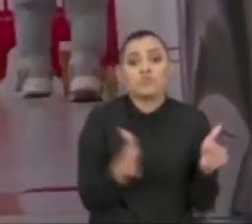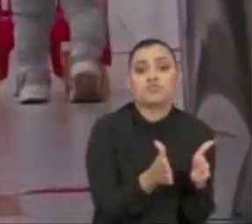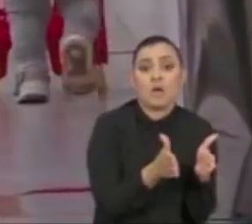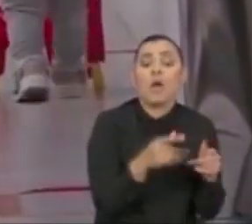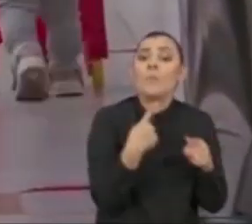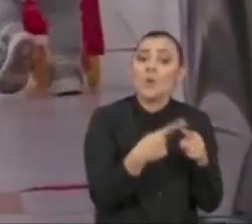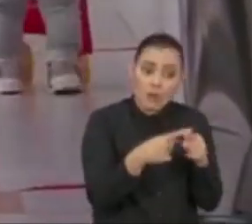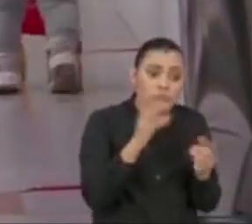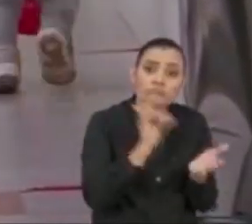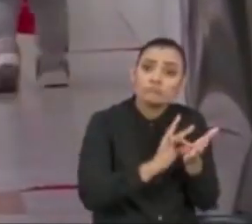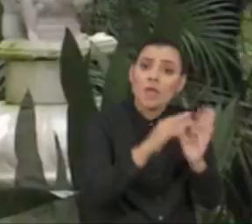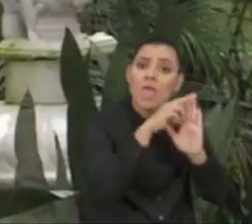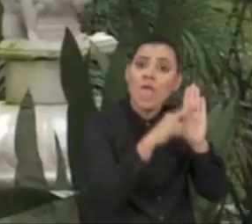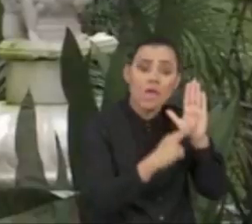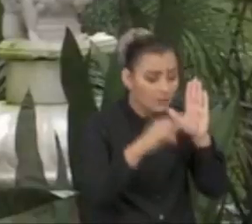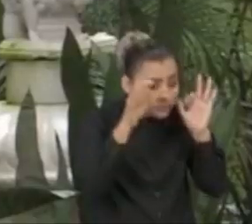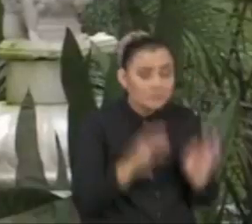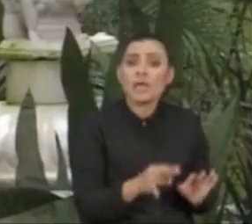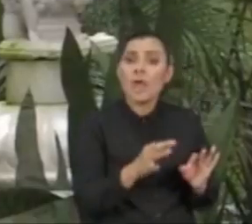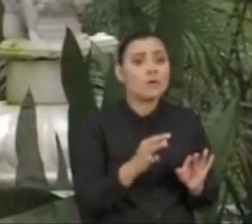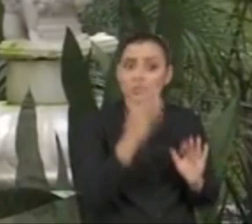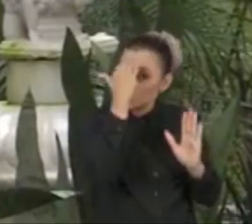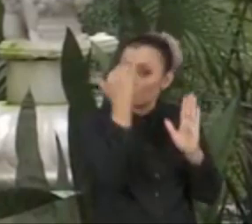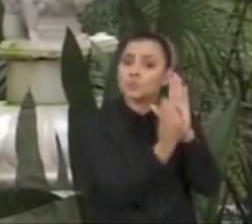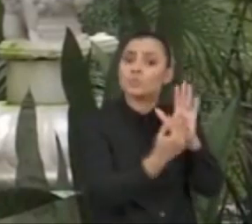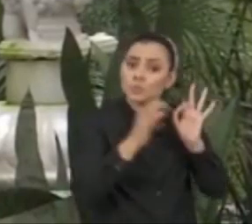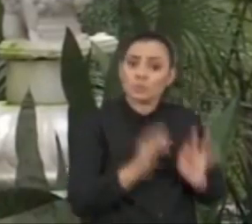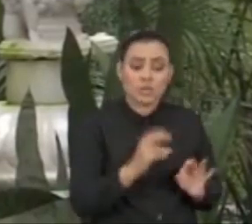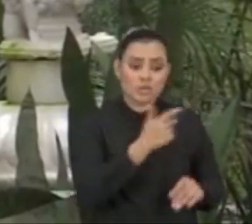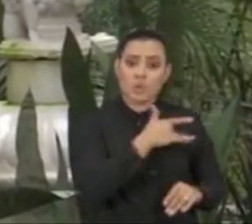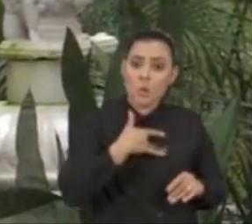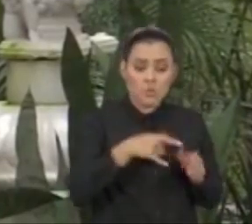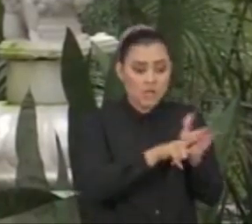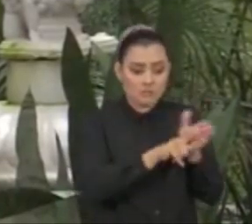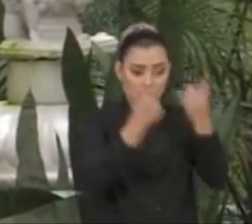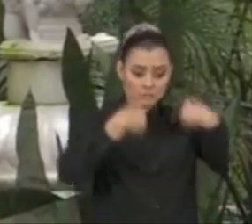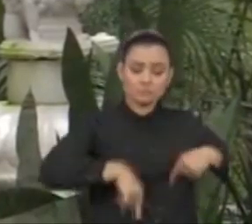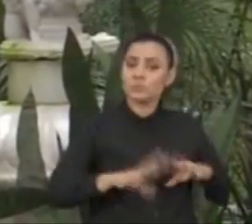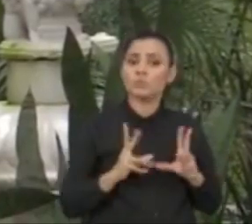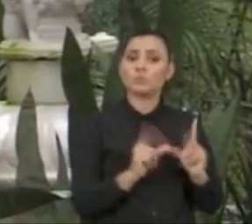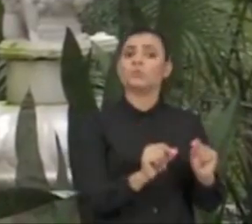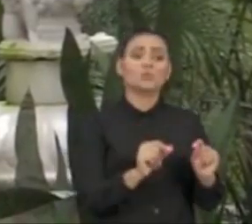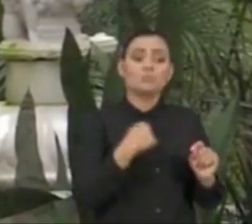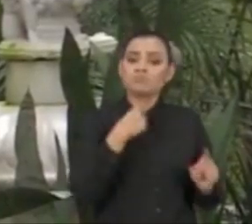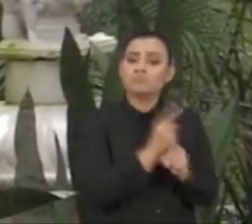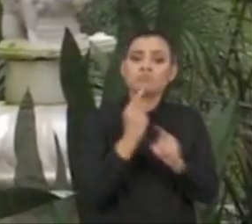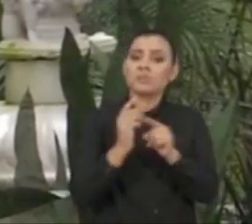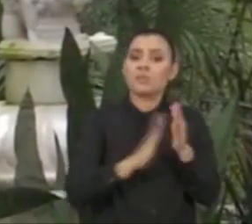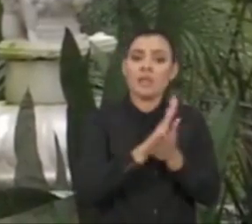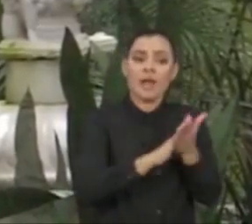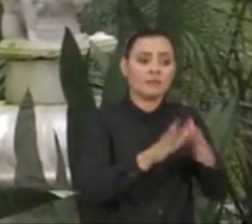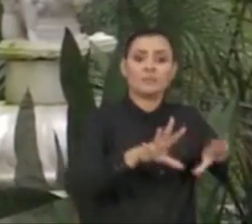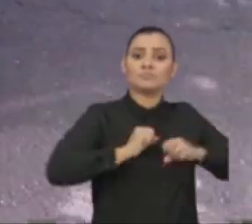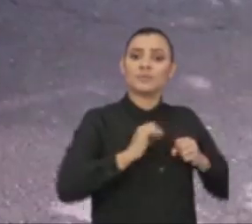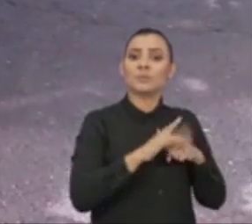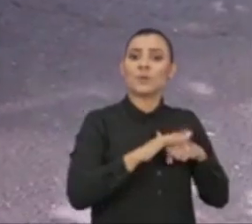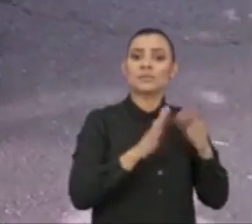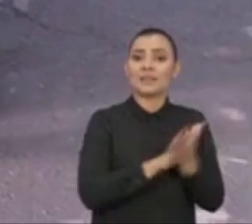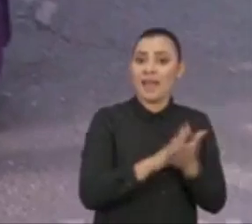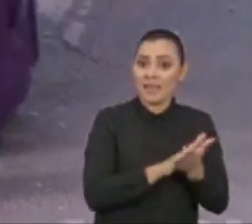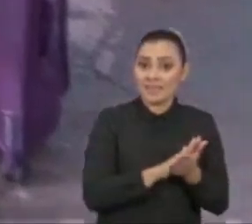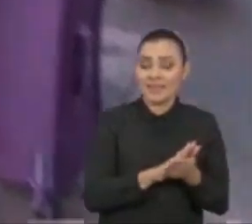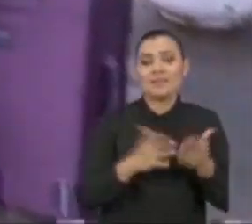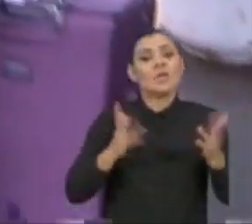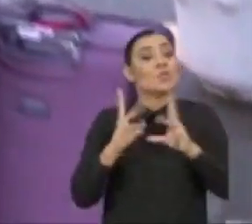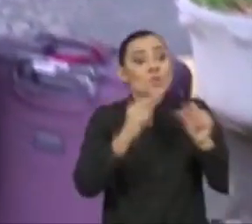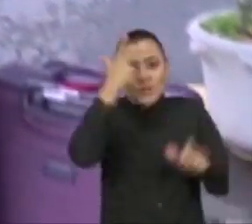após o cumprimento dos protocolos internacionais de saúde, com exames e acompanhamento que permitiram descartar a presença do vírus. Todas